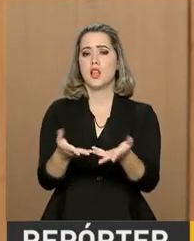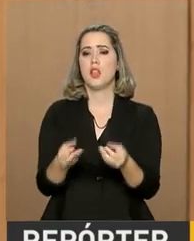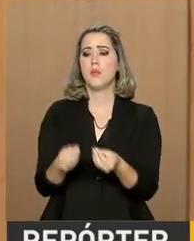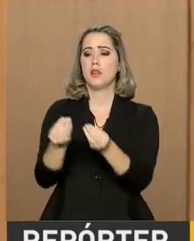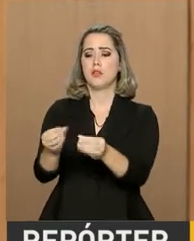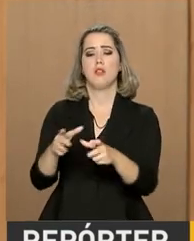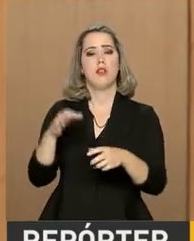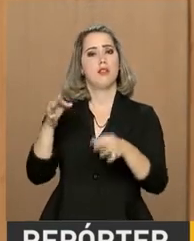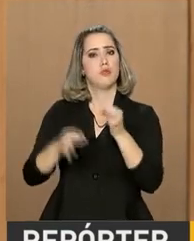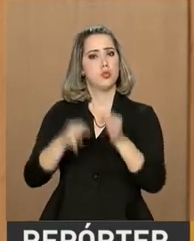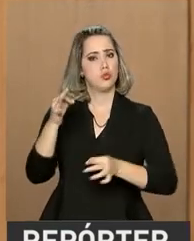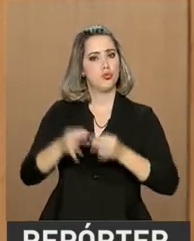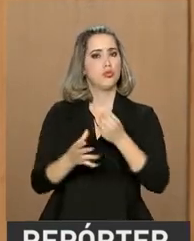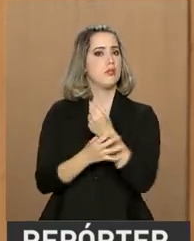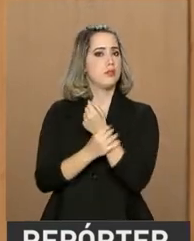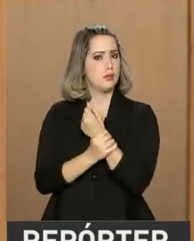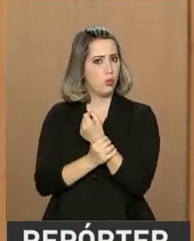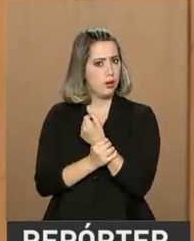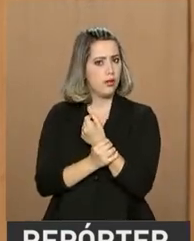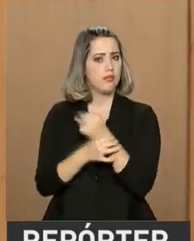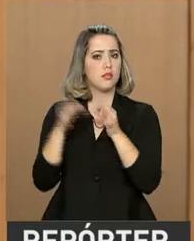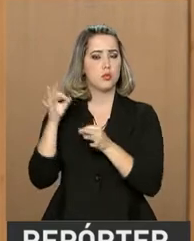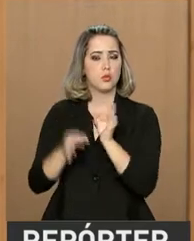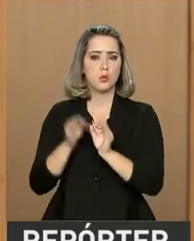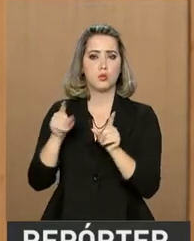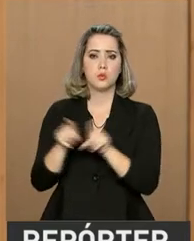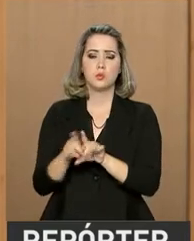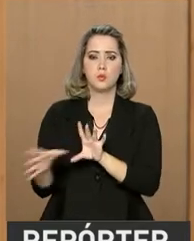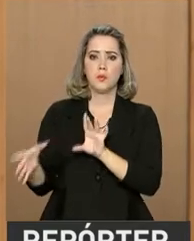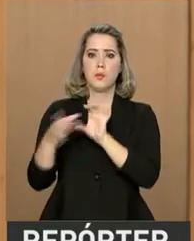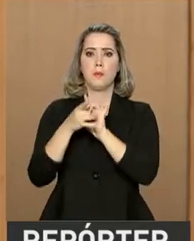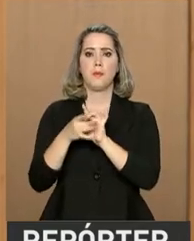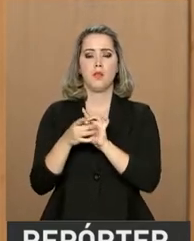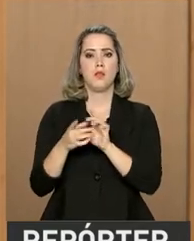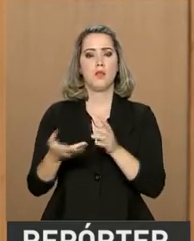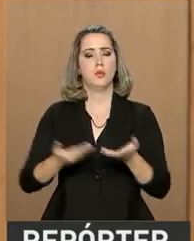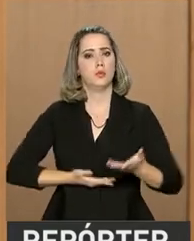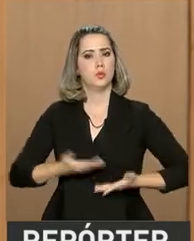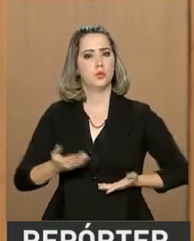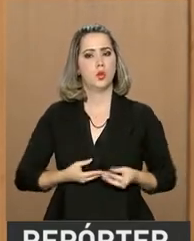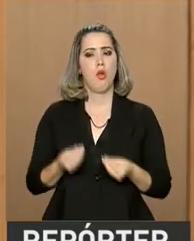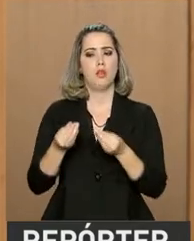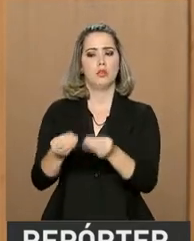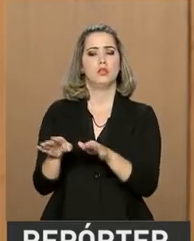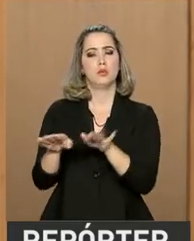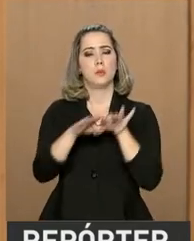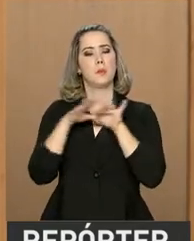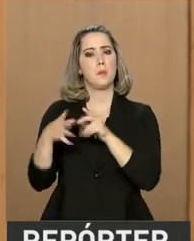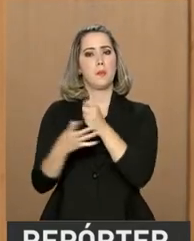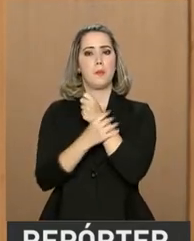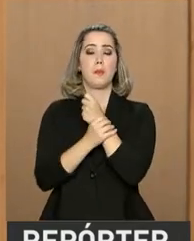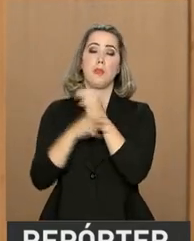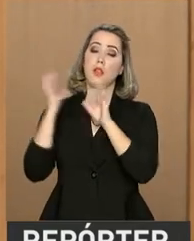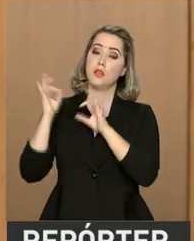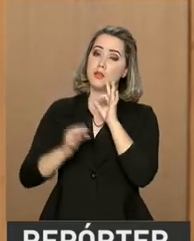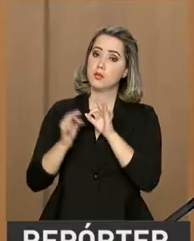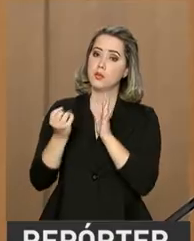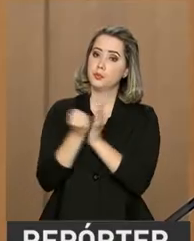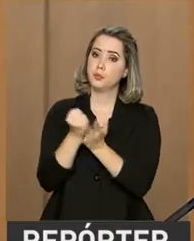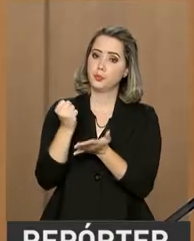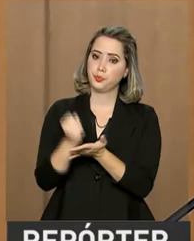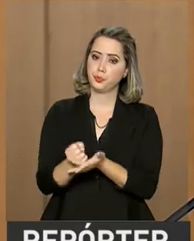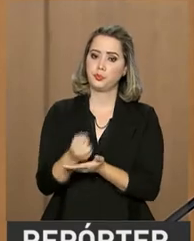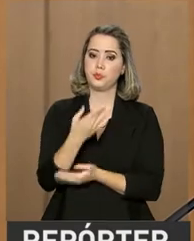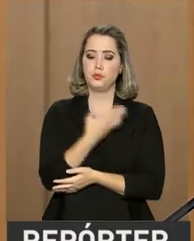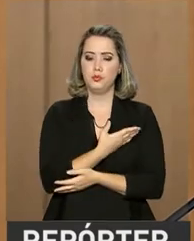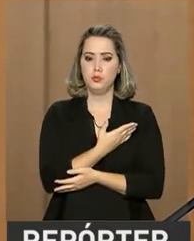competição na celebração das parcerias e na prestação dos serviços garantindo a estabilidade ea segurança jurídica dos contratos o